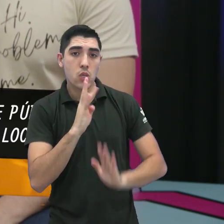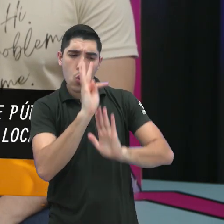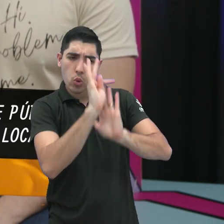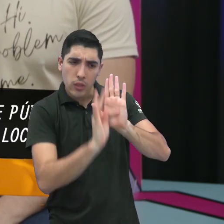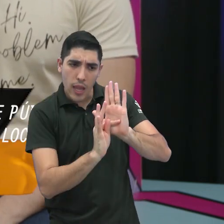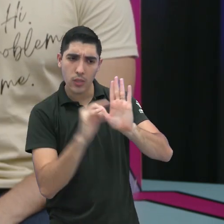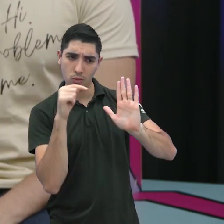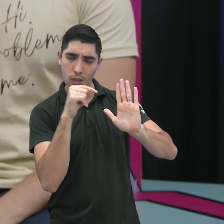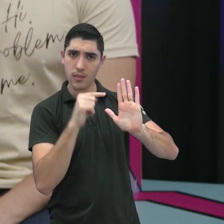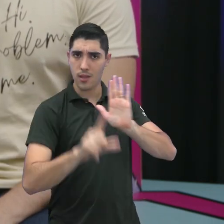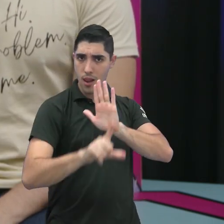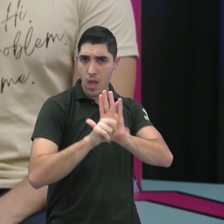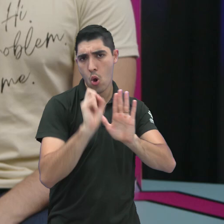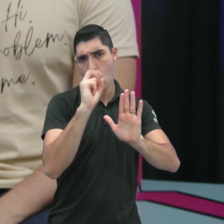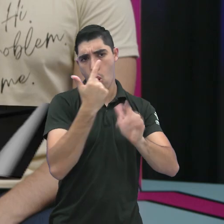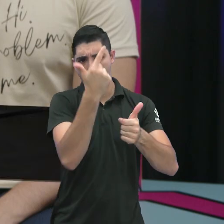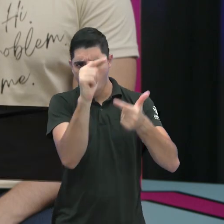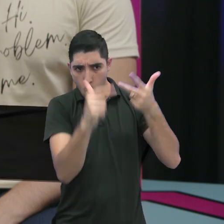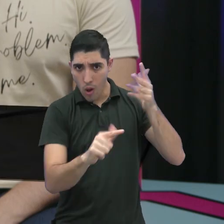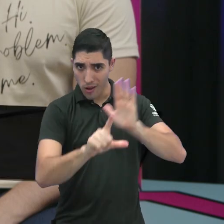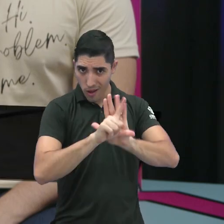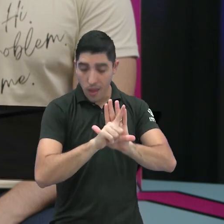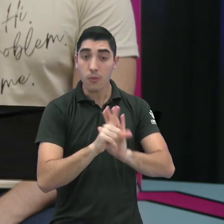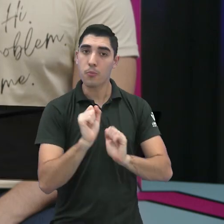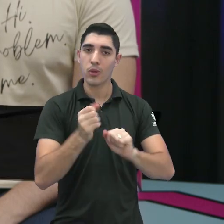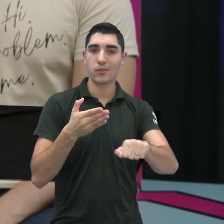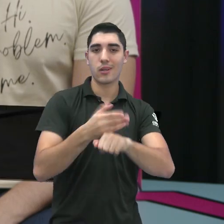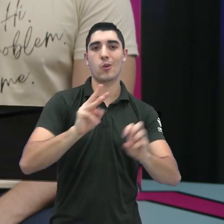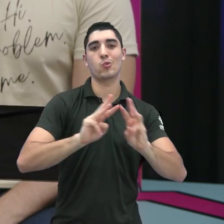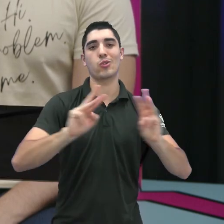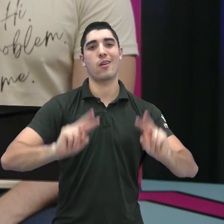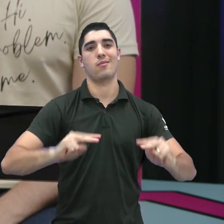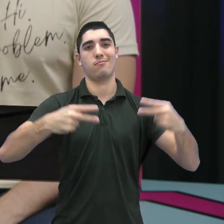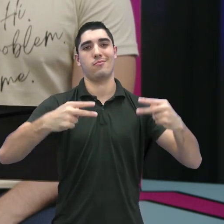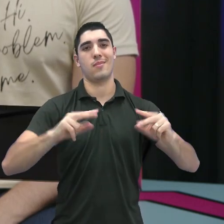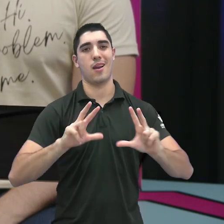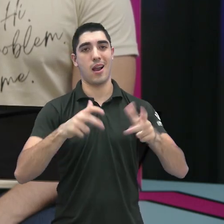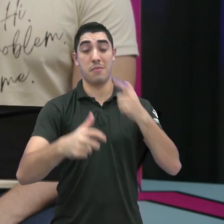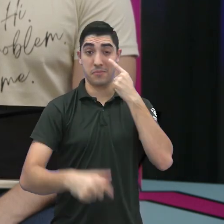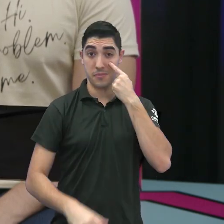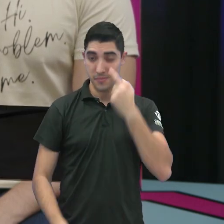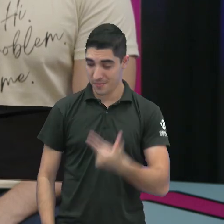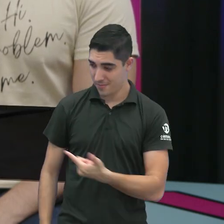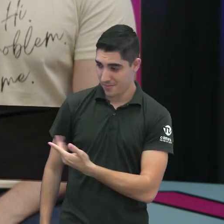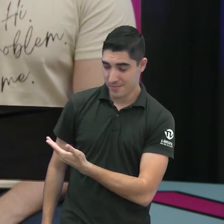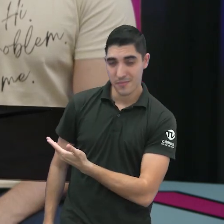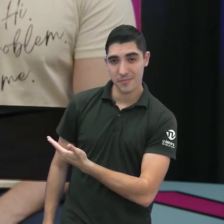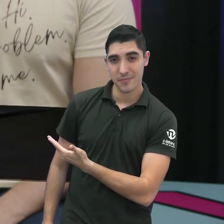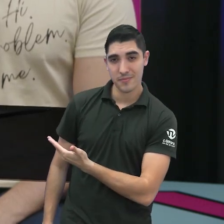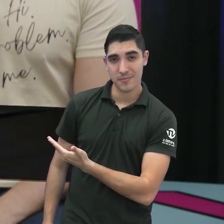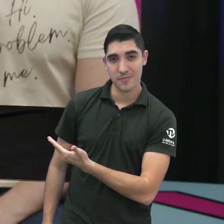dessa e outras leis aqui da cidade, basta acessar o site da Câmara Municipal. É o